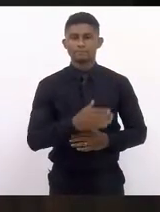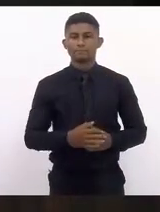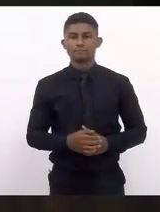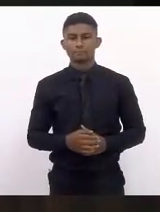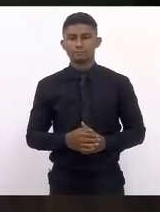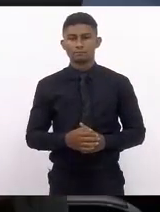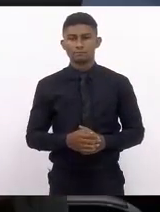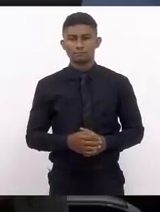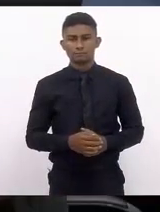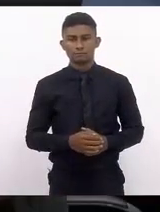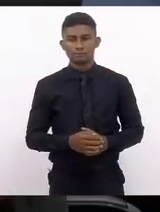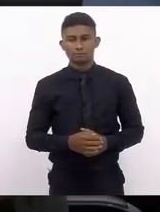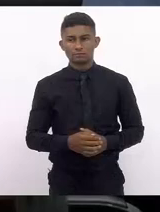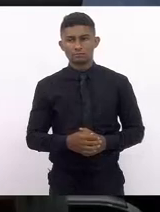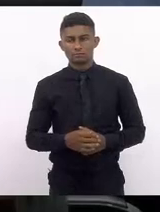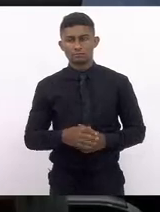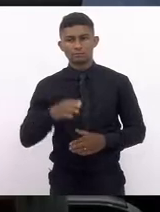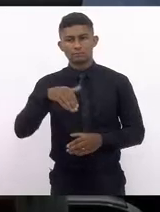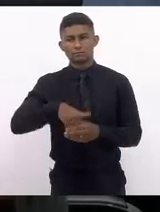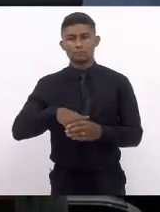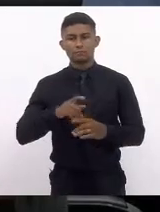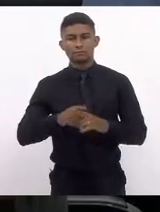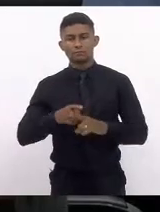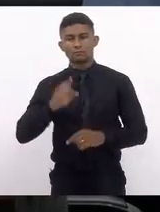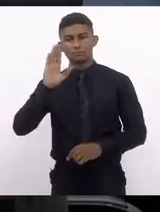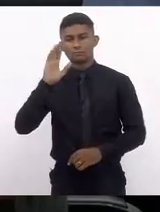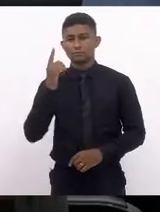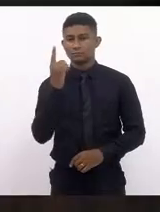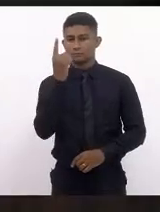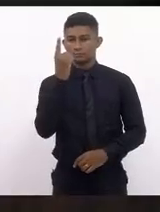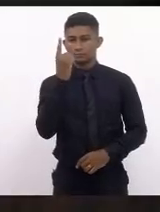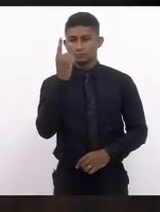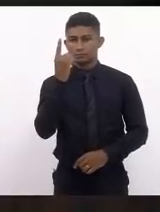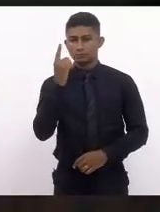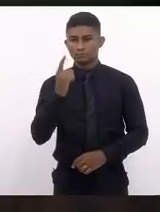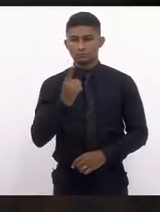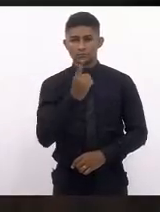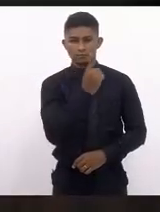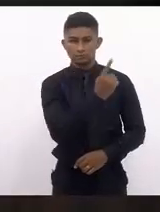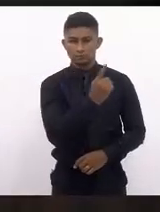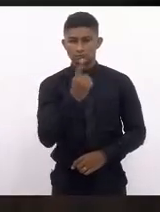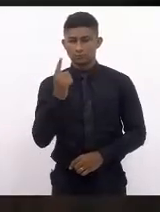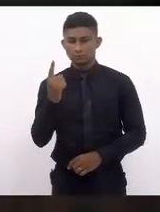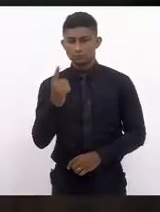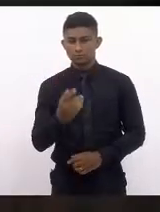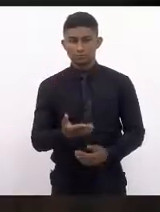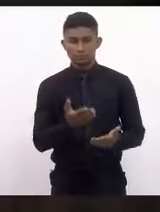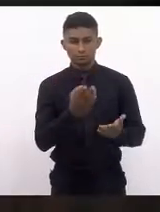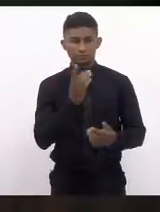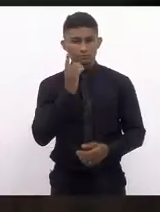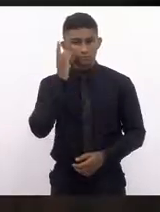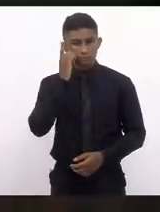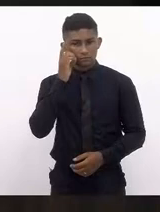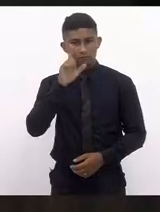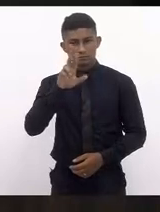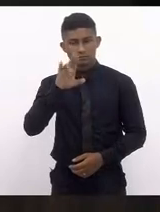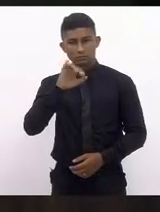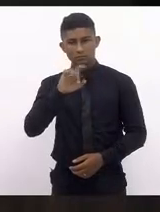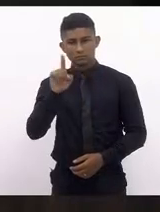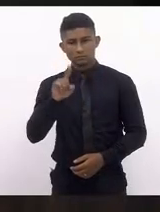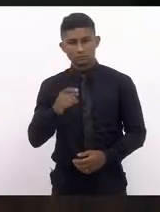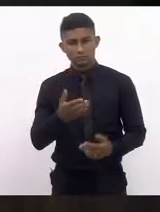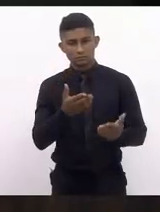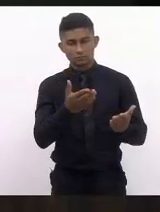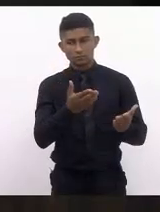autógrafo declaração de voto só vou conceder uma declaração em cada ponta Deputado Luiz o próximo de uma